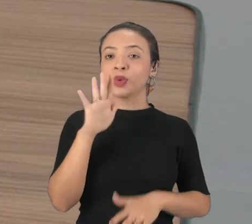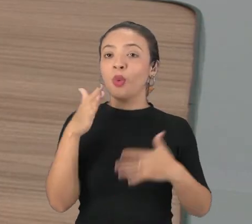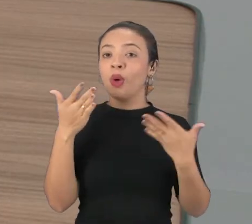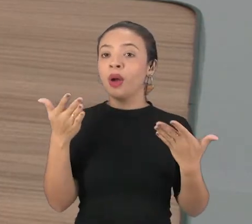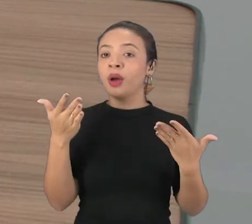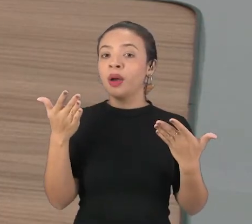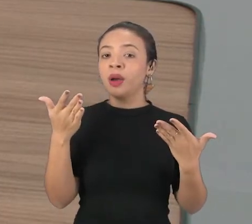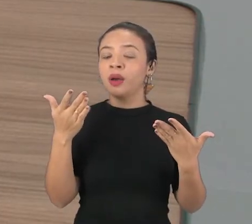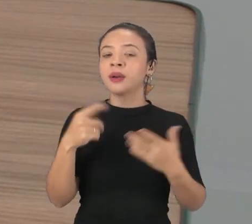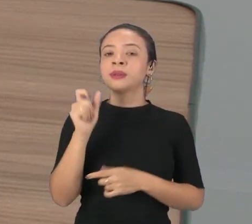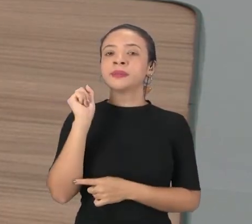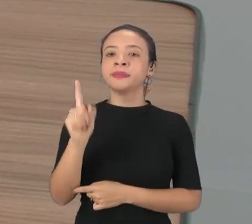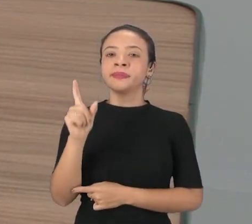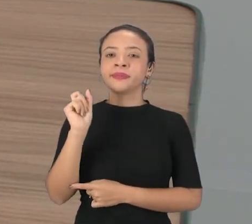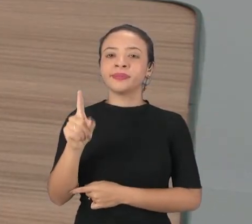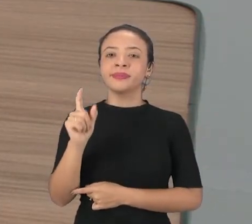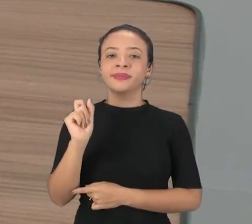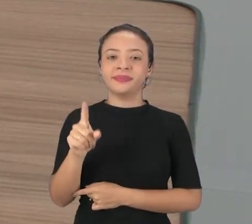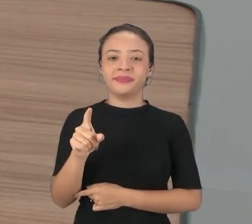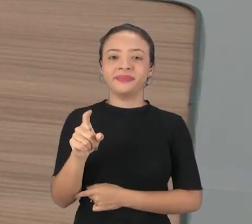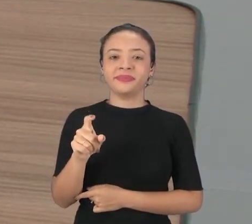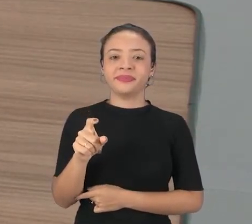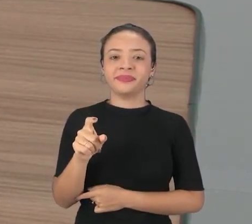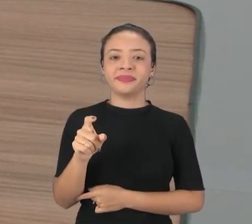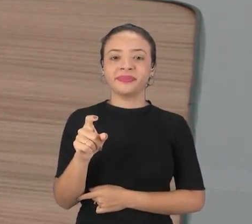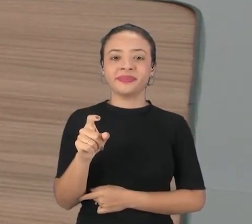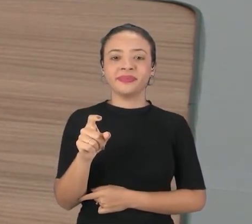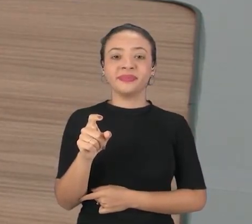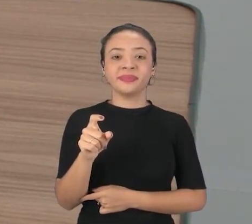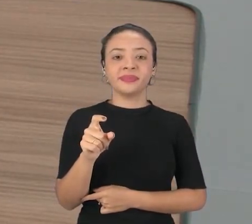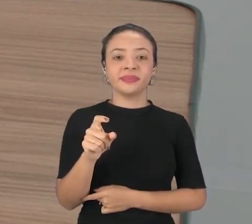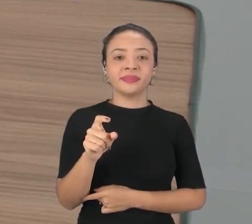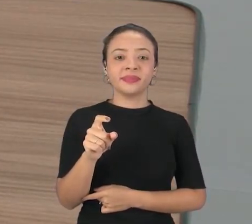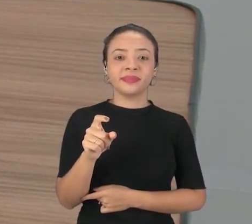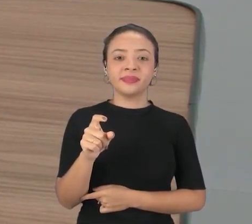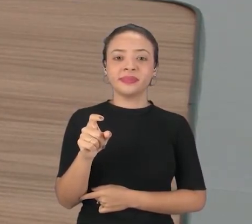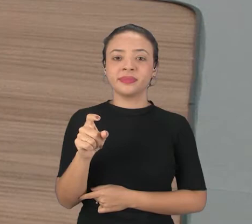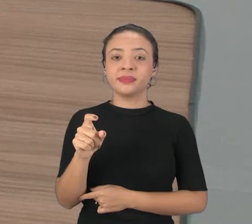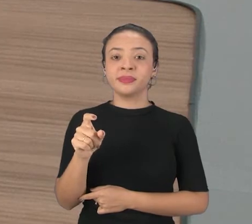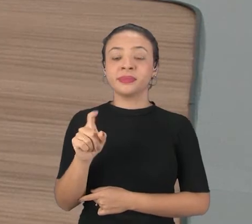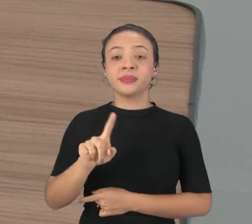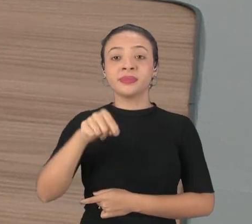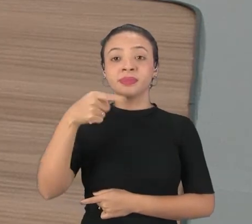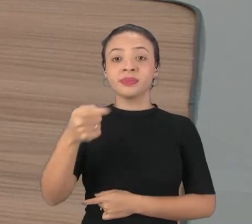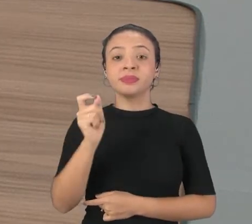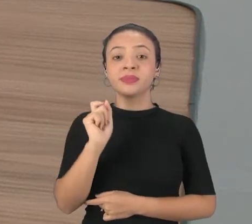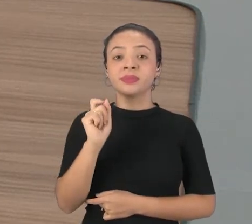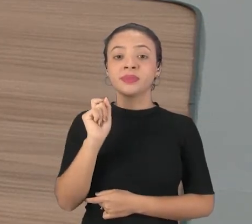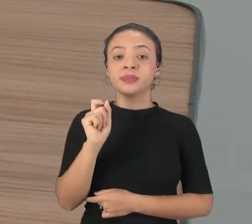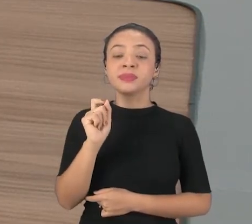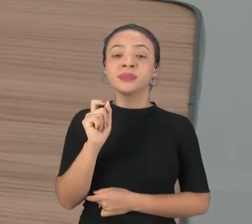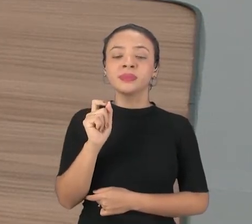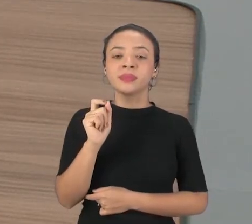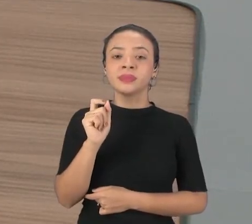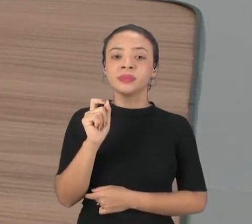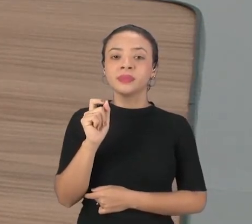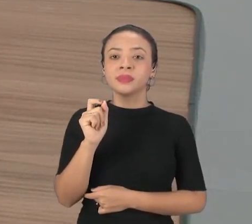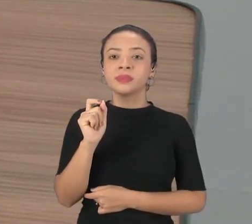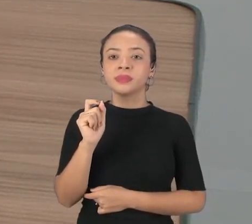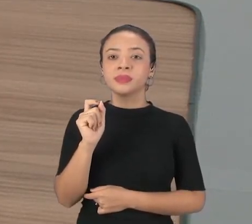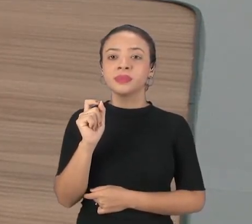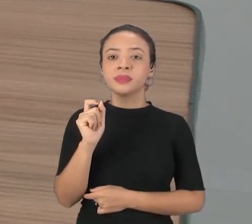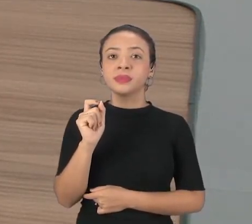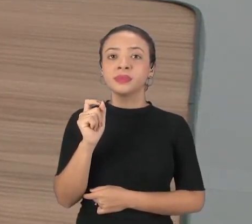cor azul isso mesmo certo depois da cor azul bem